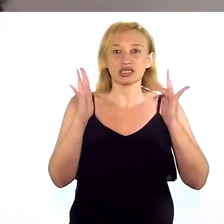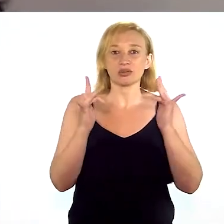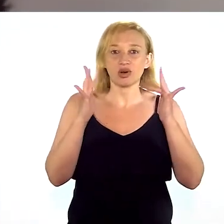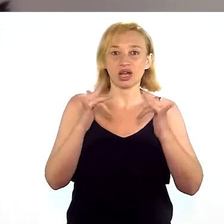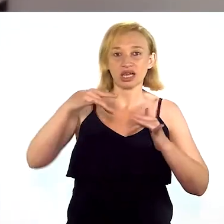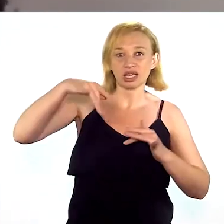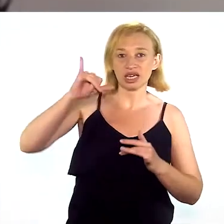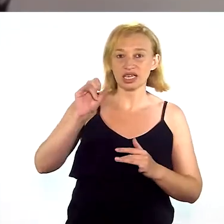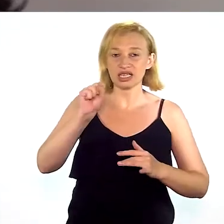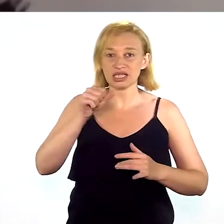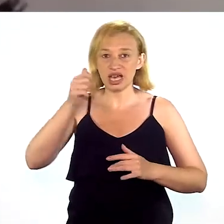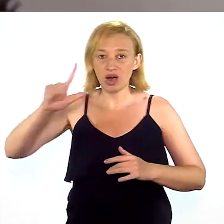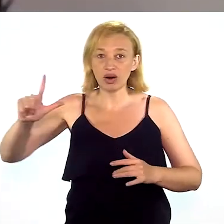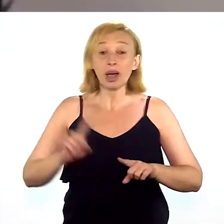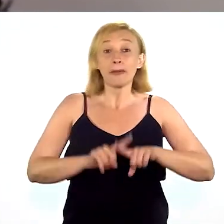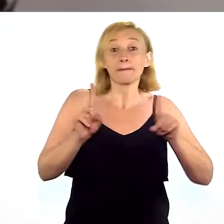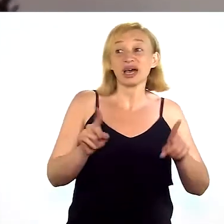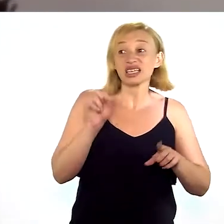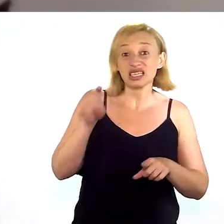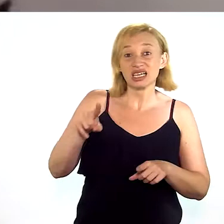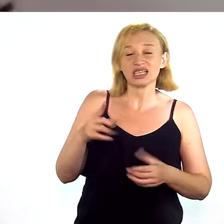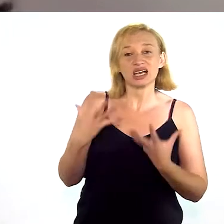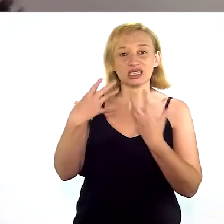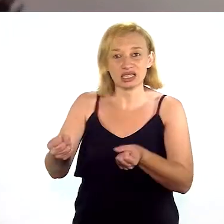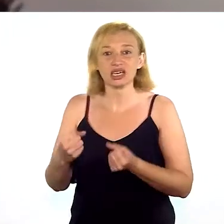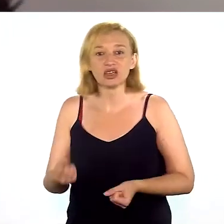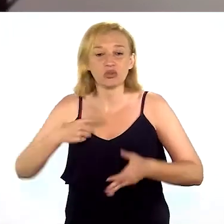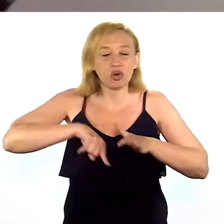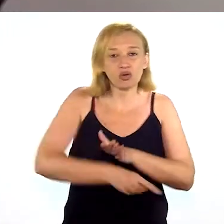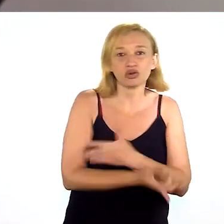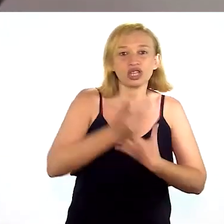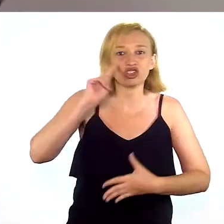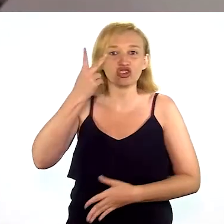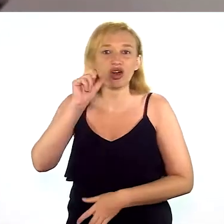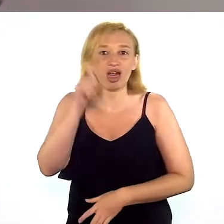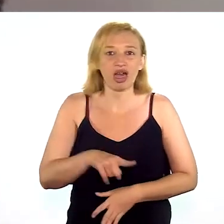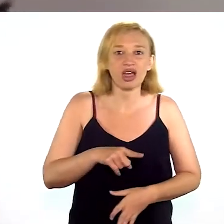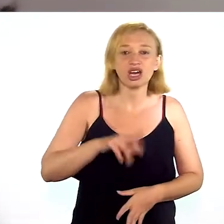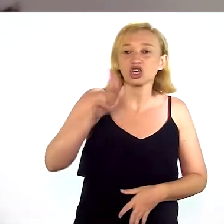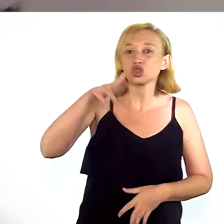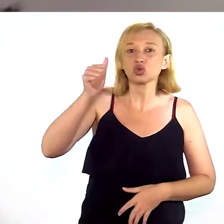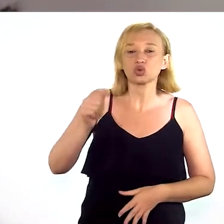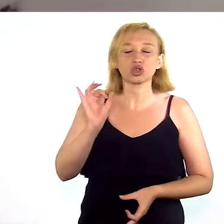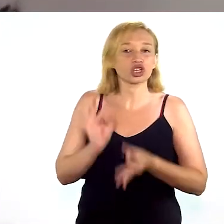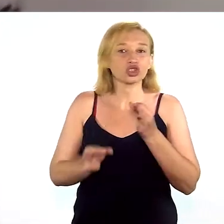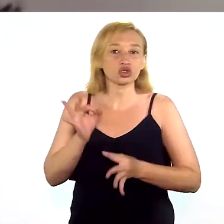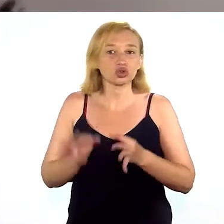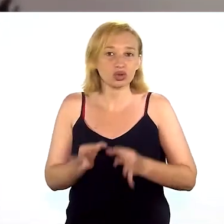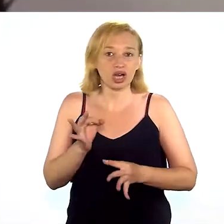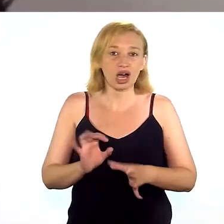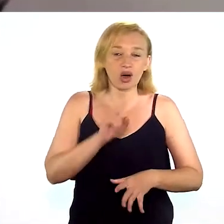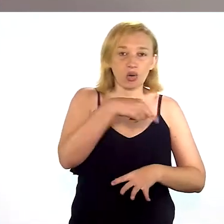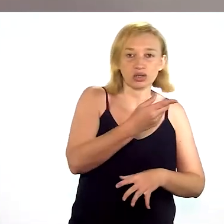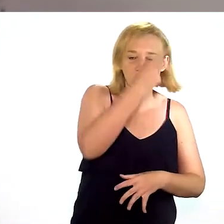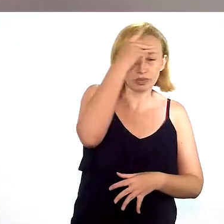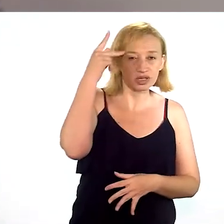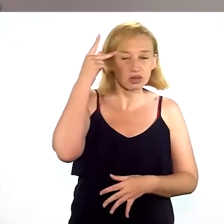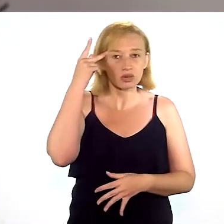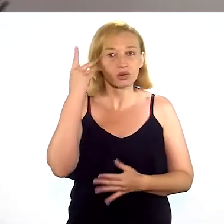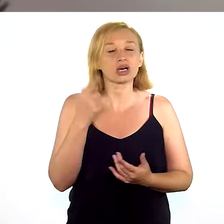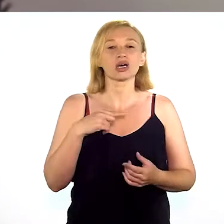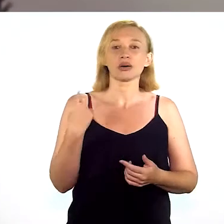da Isaura, mas que eles acabam abraçando. E uma coisa muito profunda da história é nunca julgues o